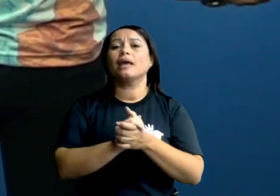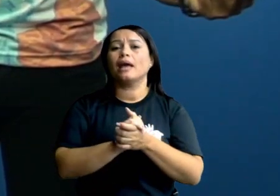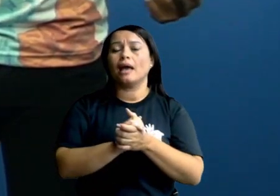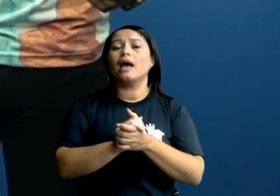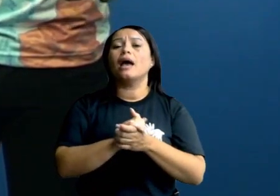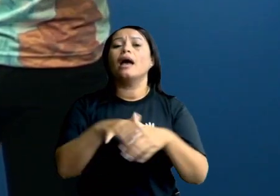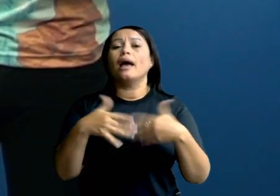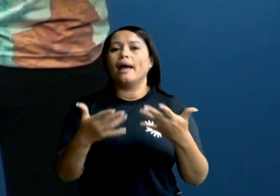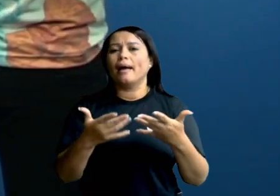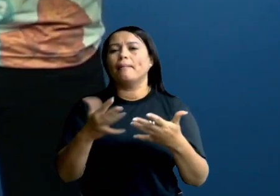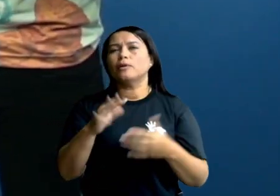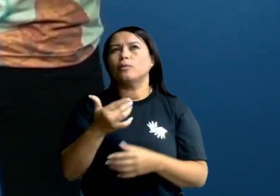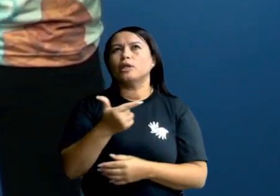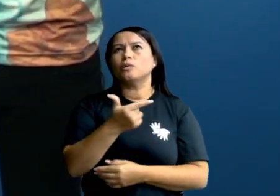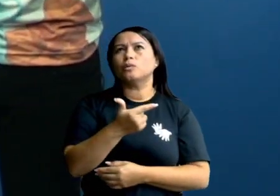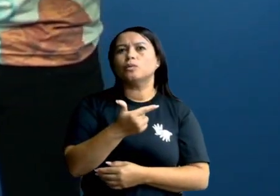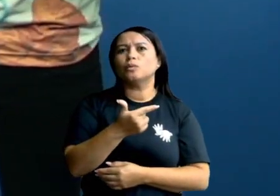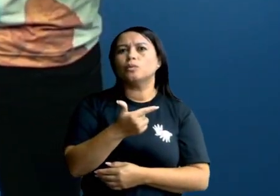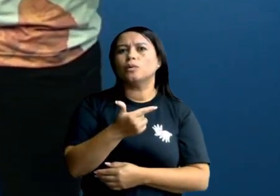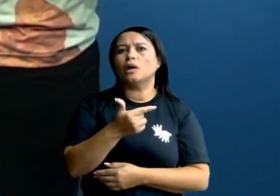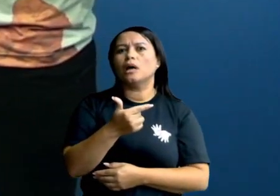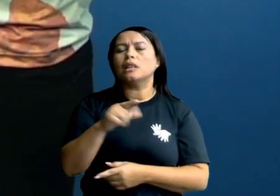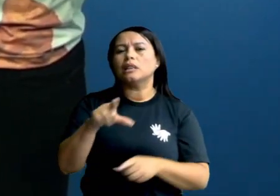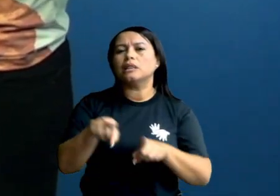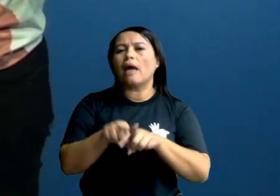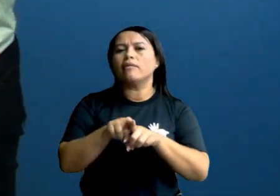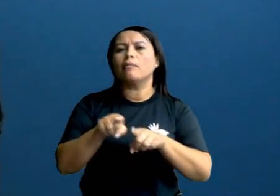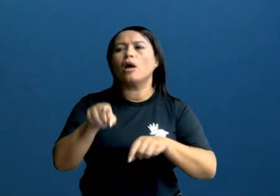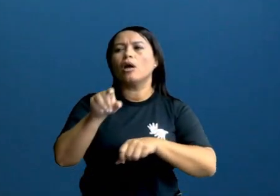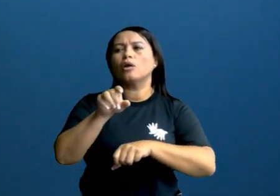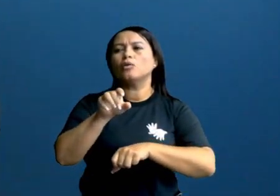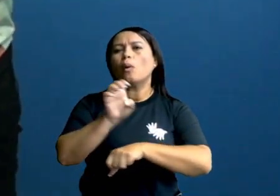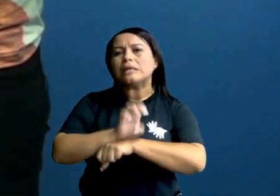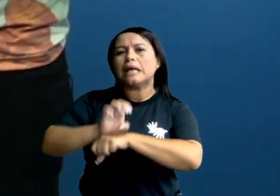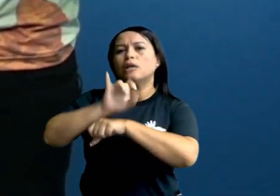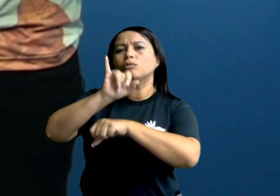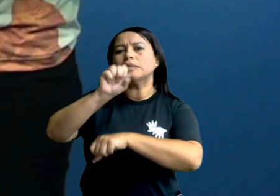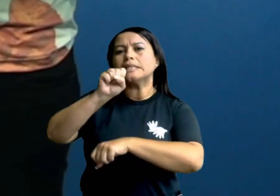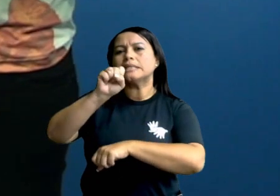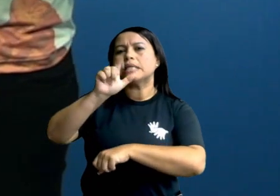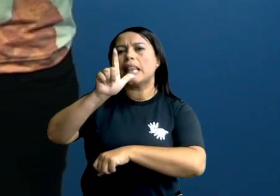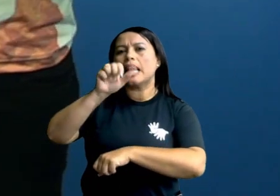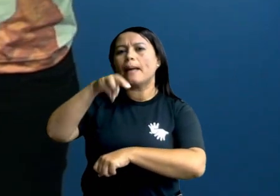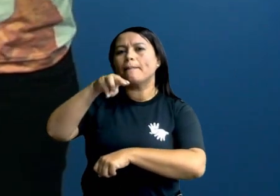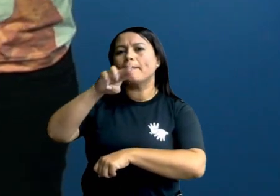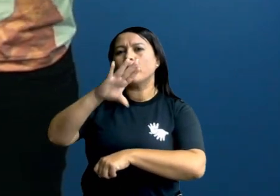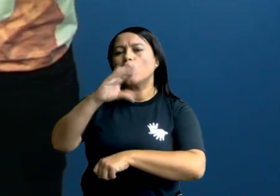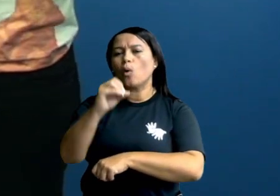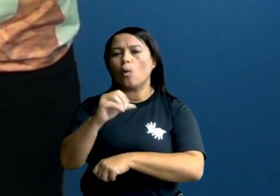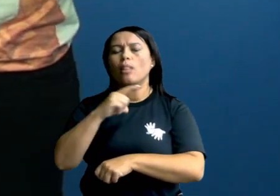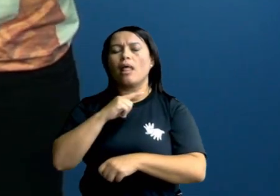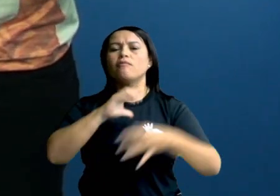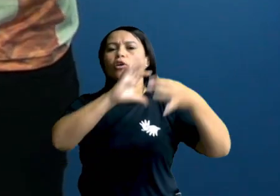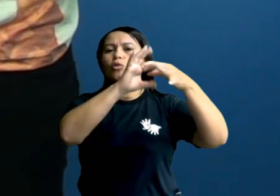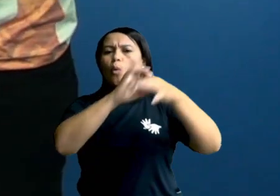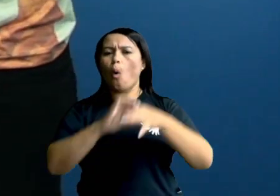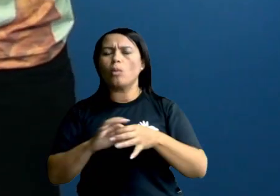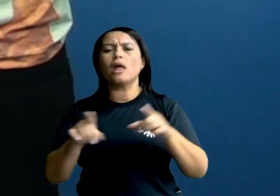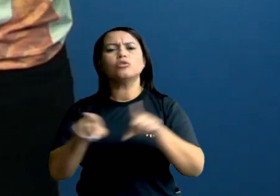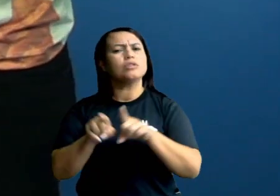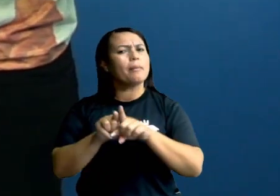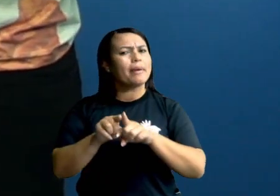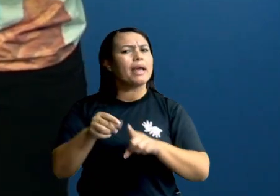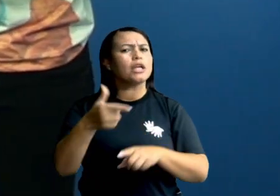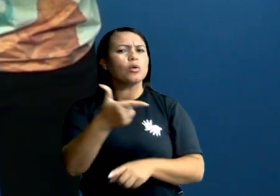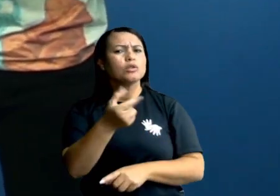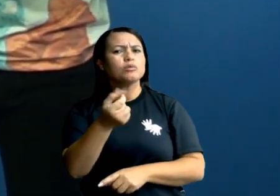relacionados ao terrorismo, o Estado Islâmico e tudo mais. Então a gente tem esse contexto, né? E até 2019 também você tinha